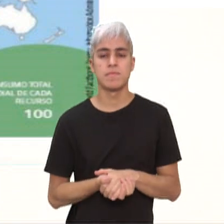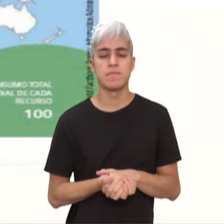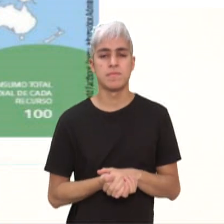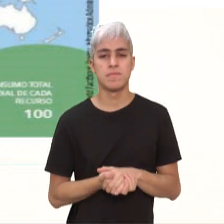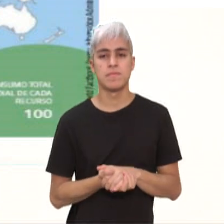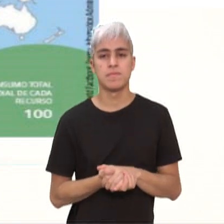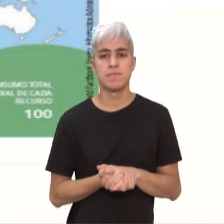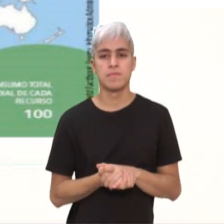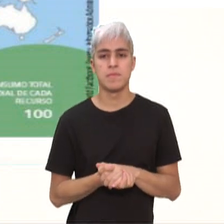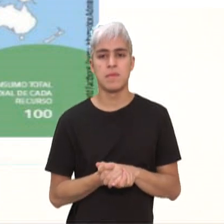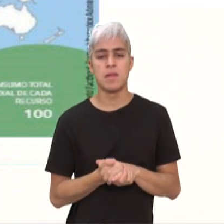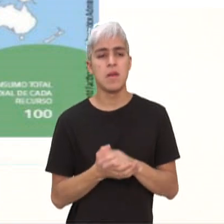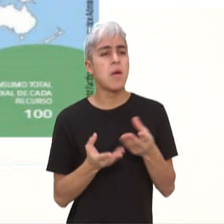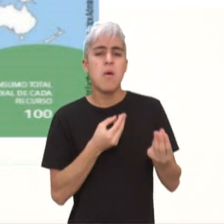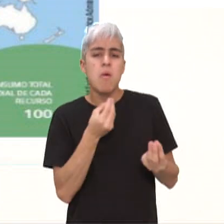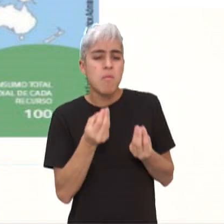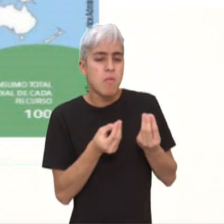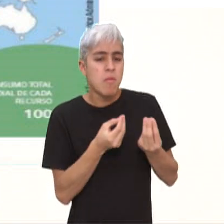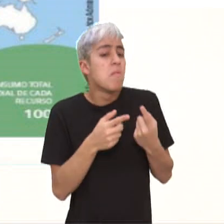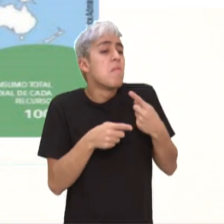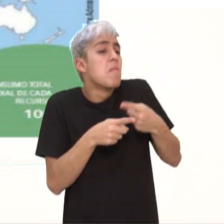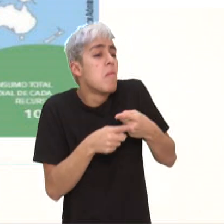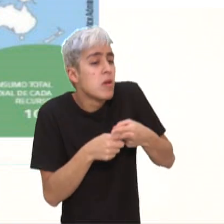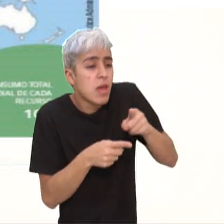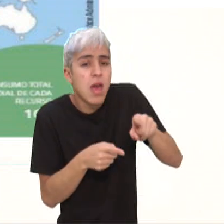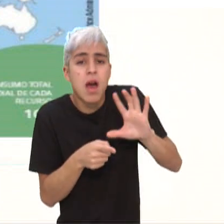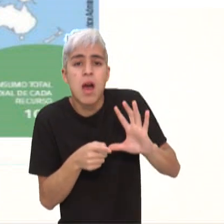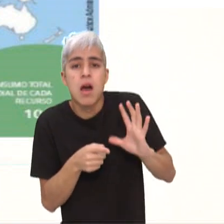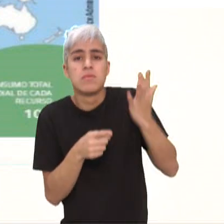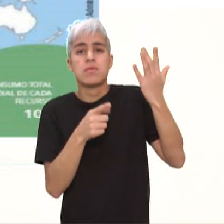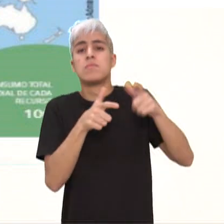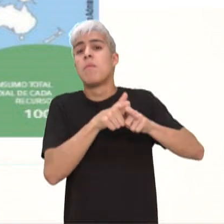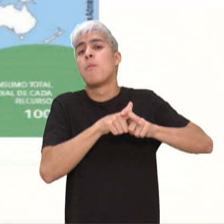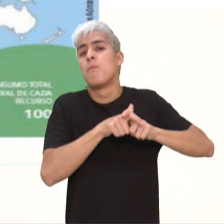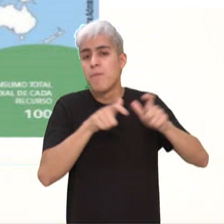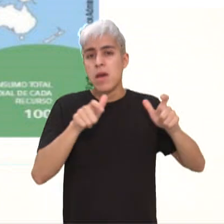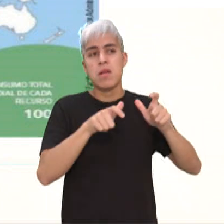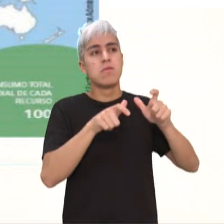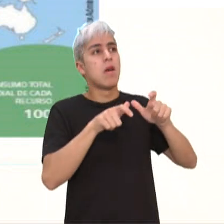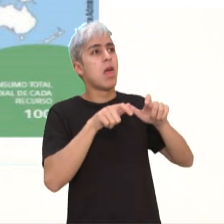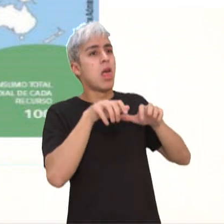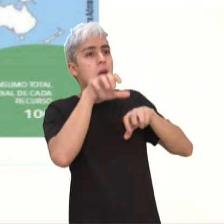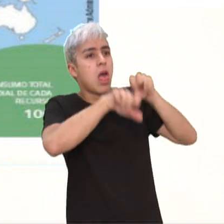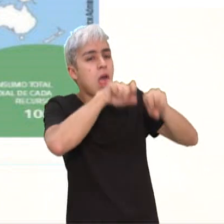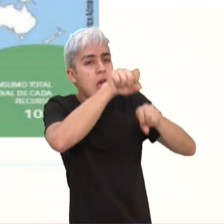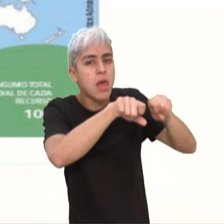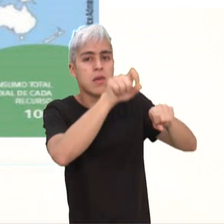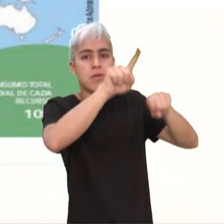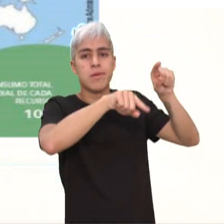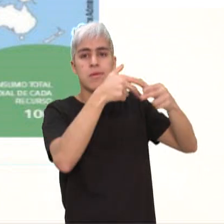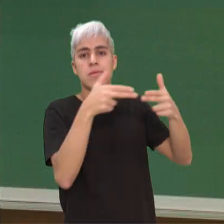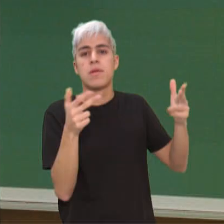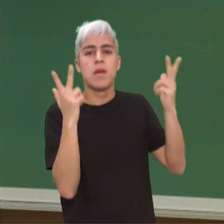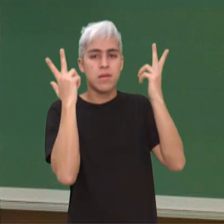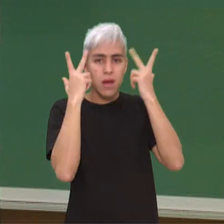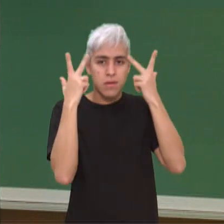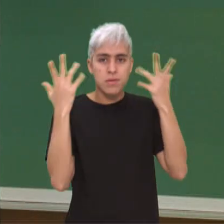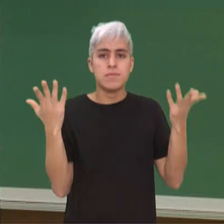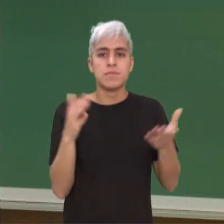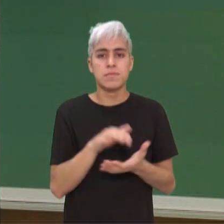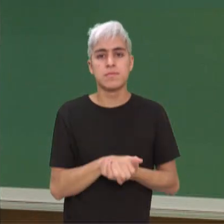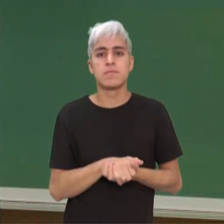demandar as causas do aumento do consumo dos recursos naturais.